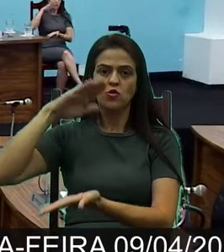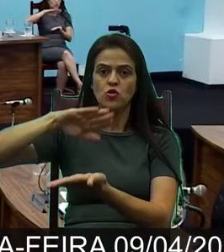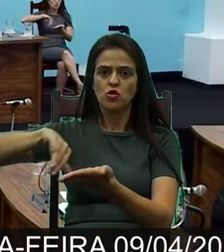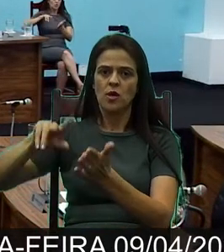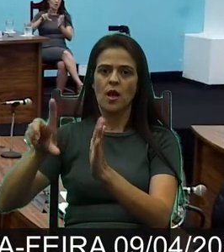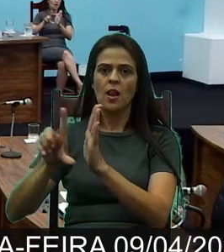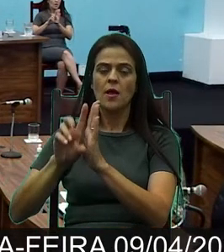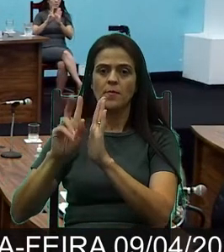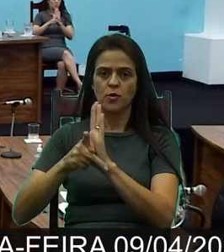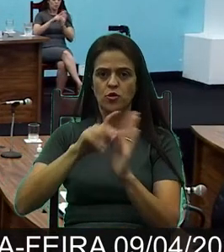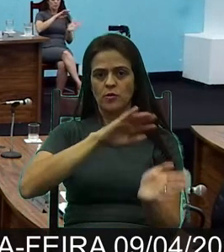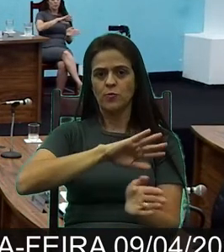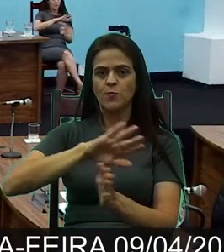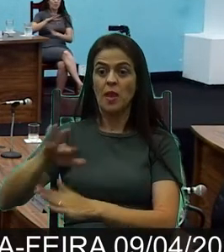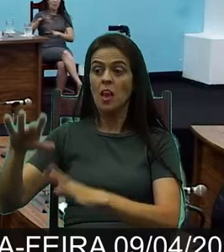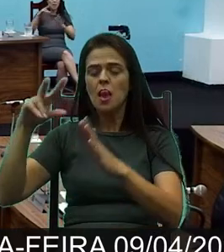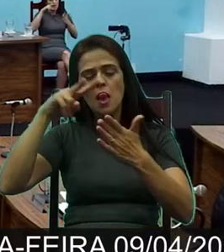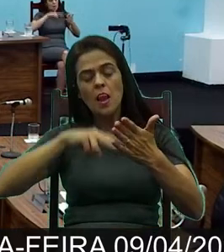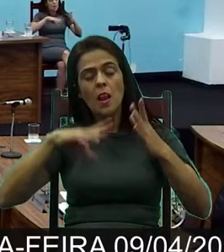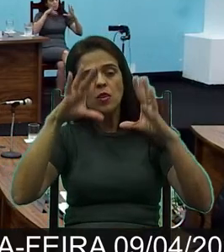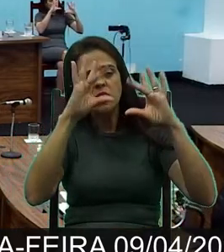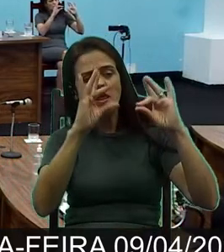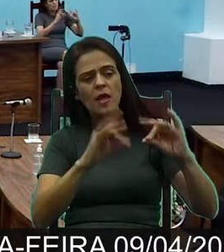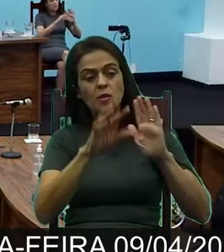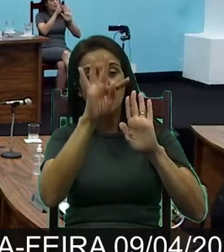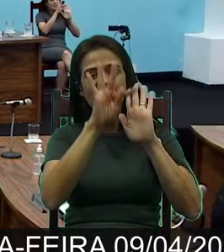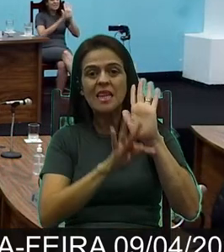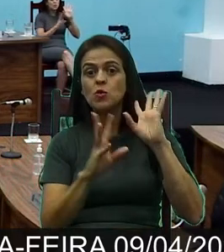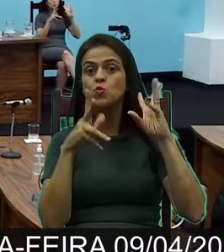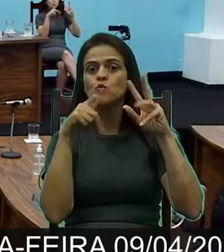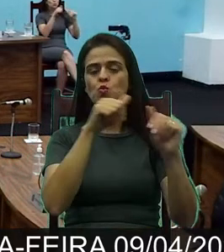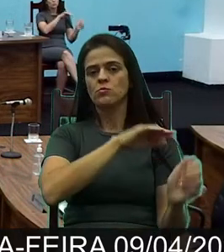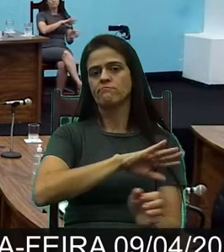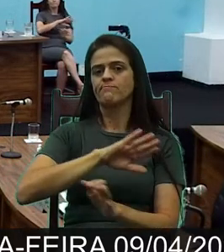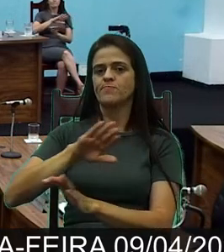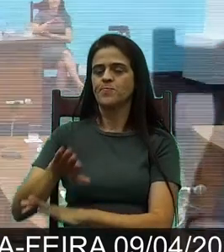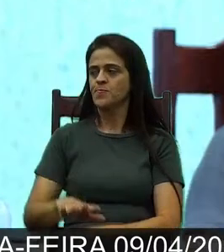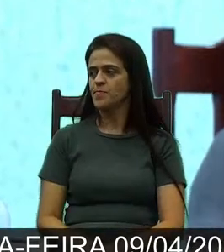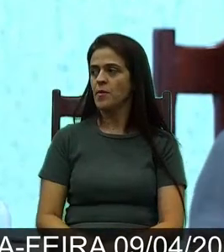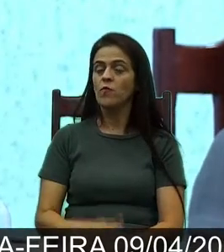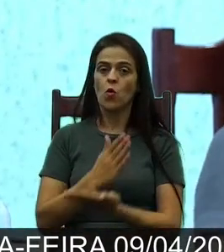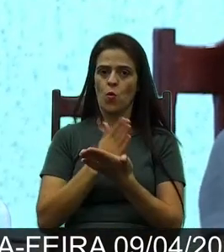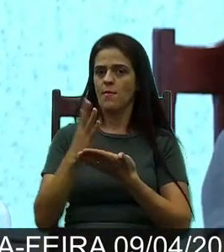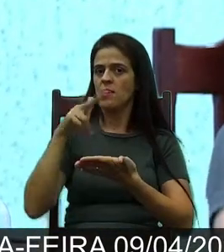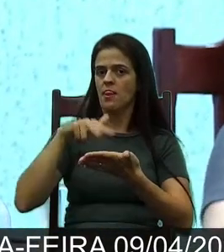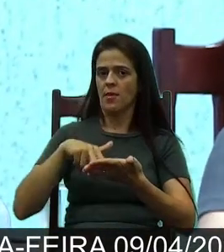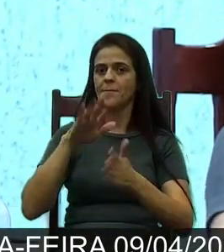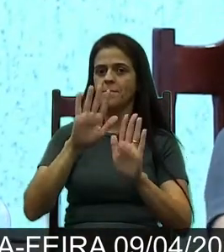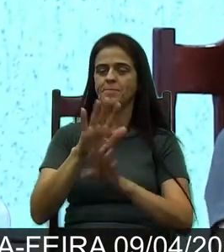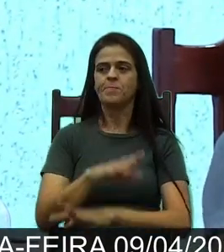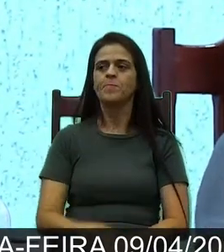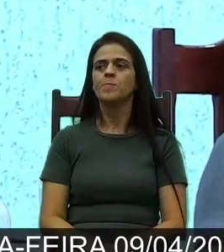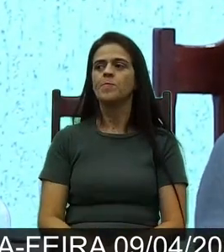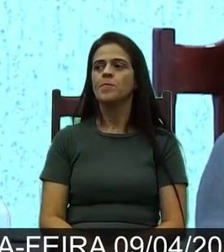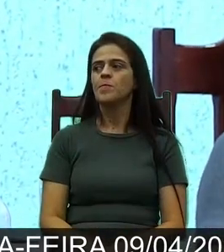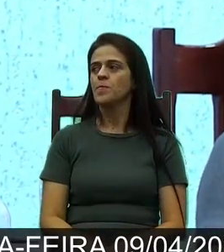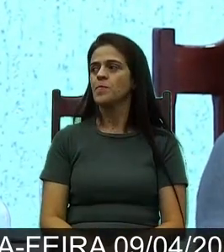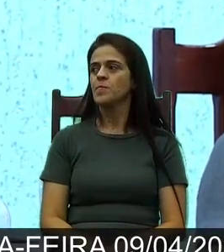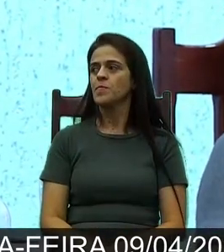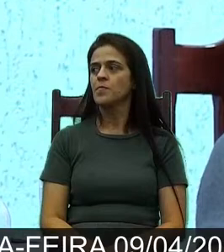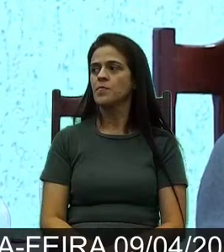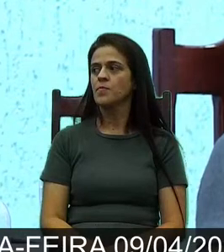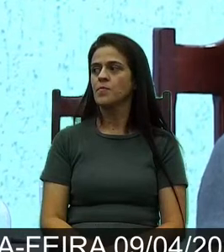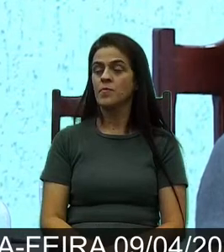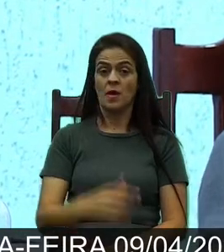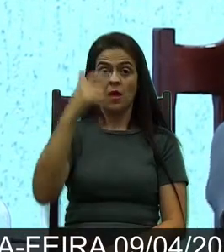na íntegra do texto. Pois não. Nos de suas atribuições, nobre vereador, conferida